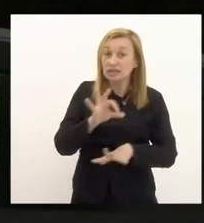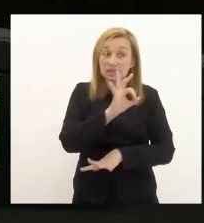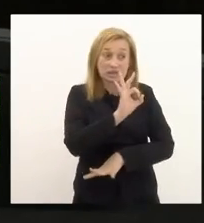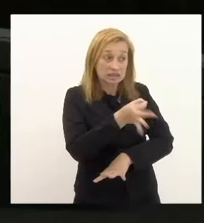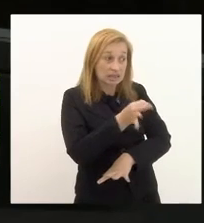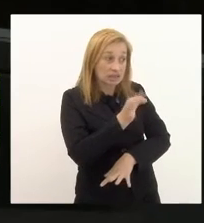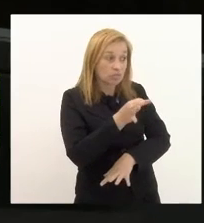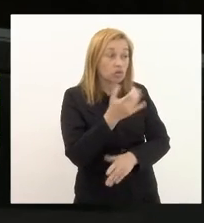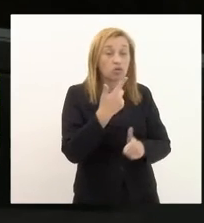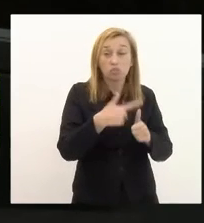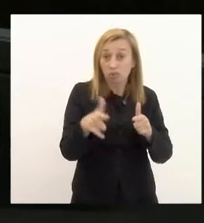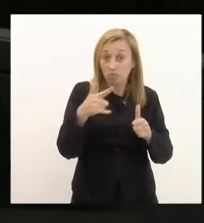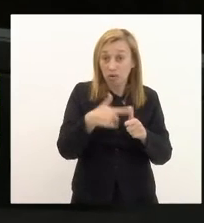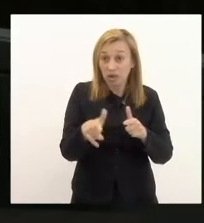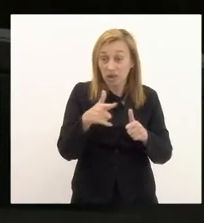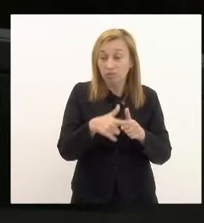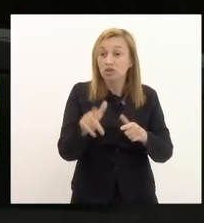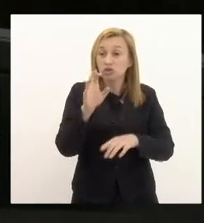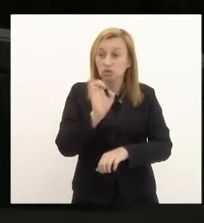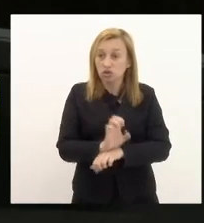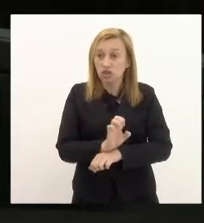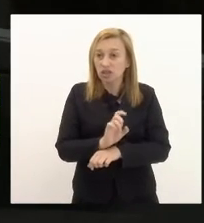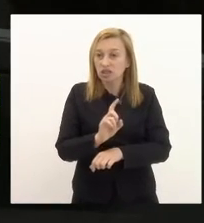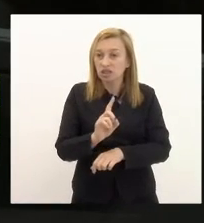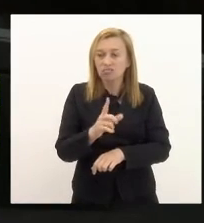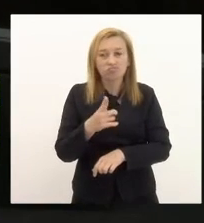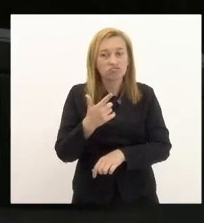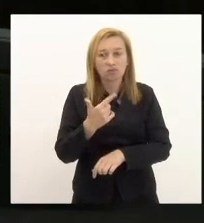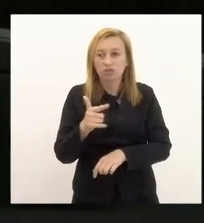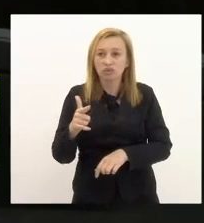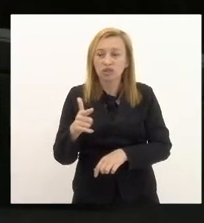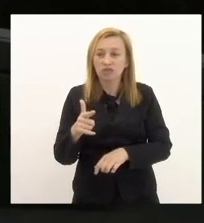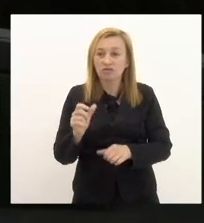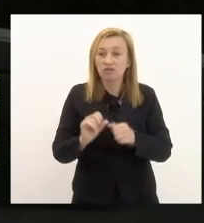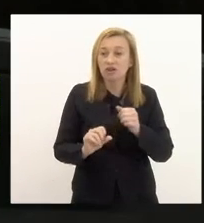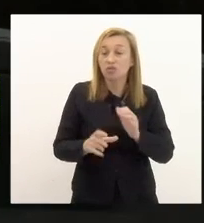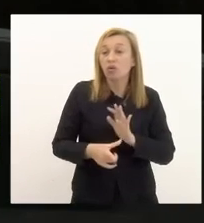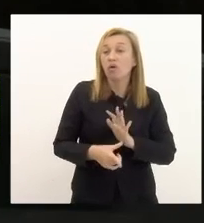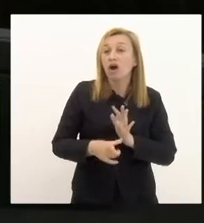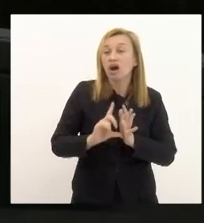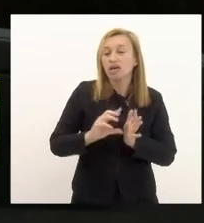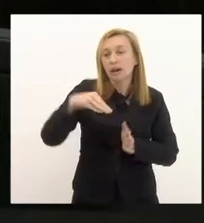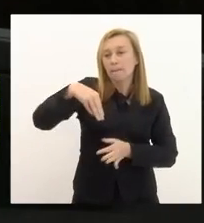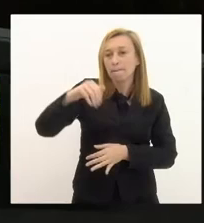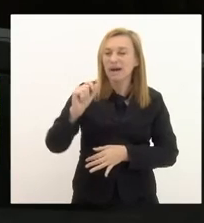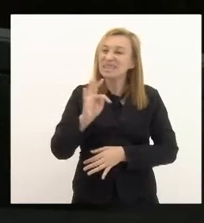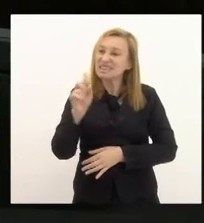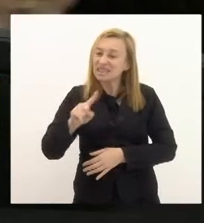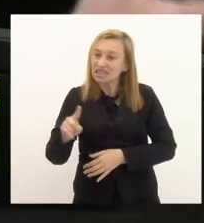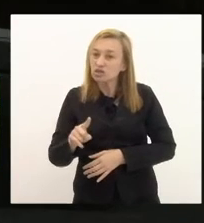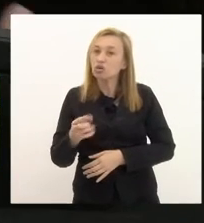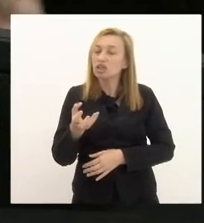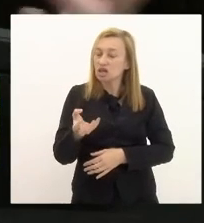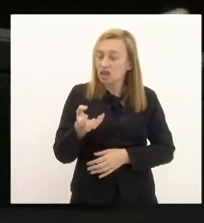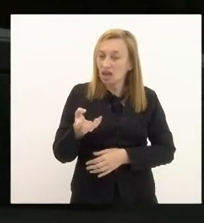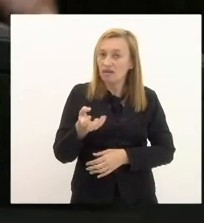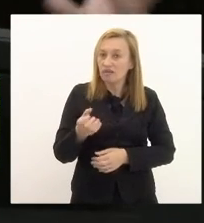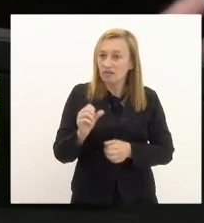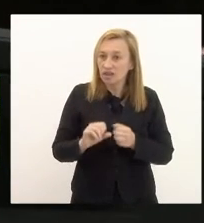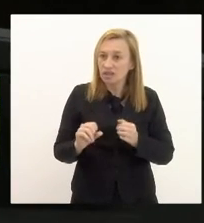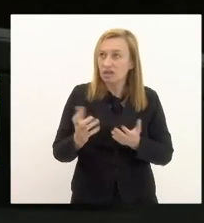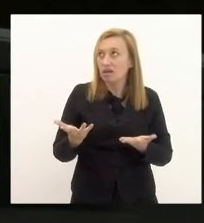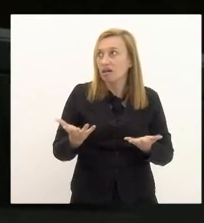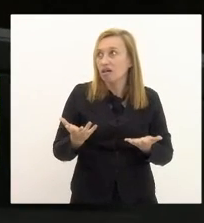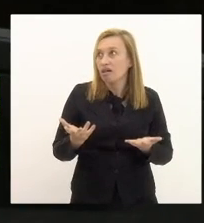por conta do problema do do estado de não ter feito essa matriz e o que a gente quer fazer a gente está em